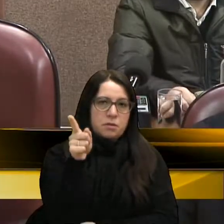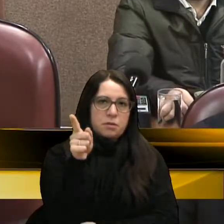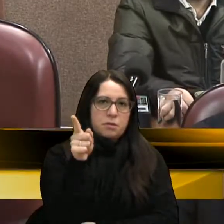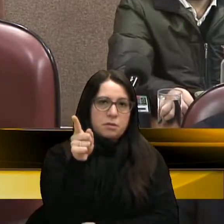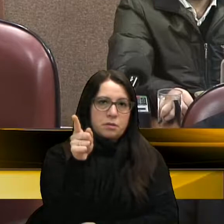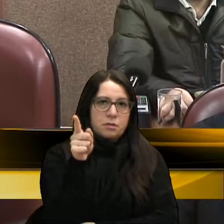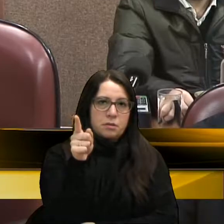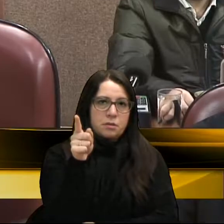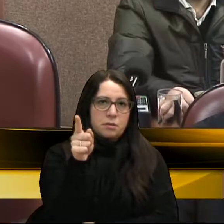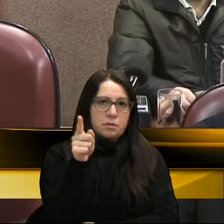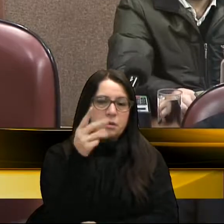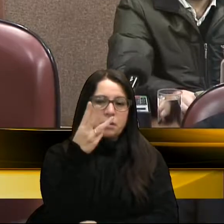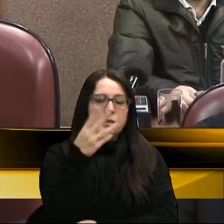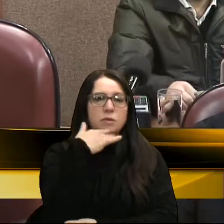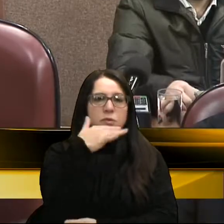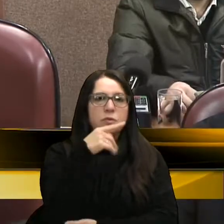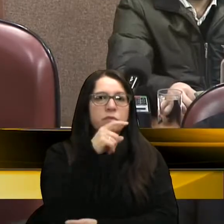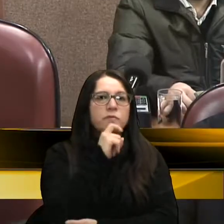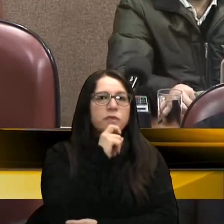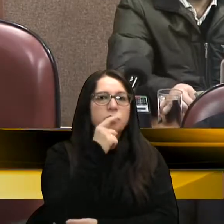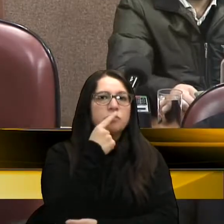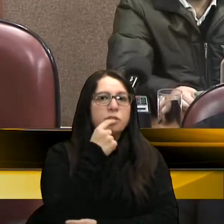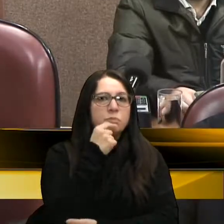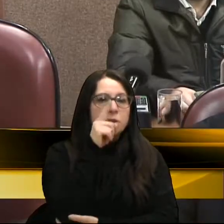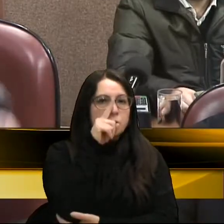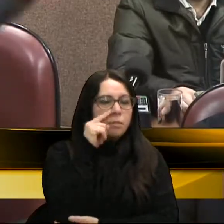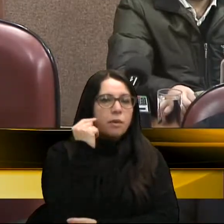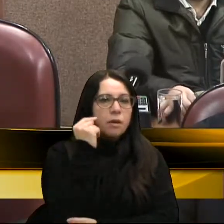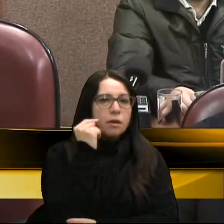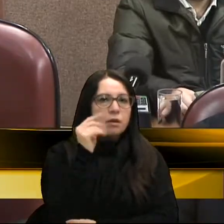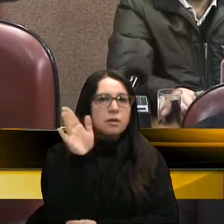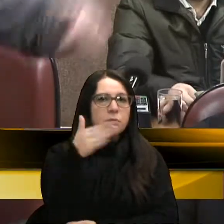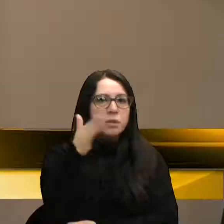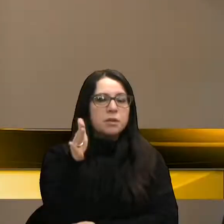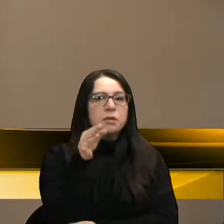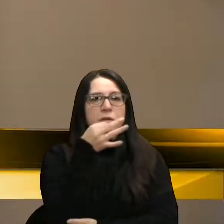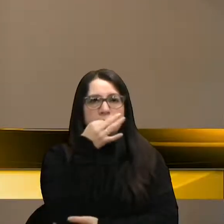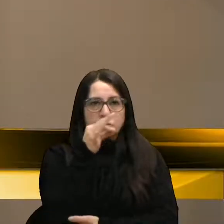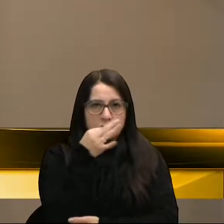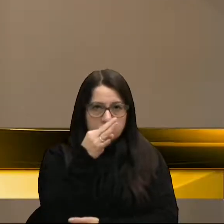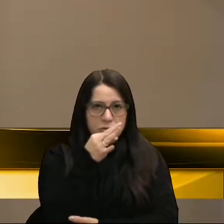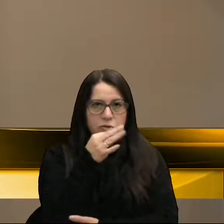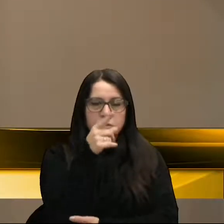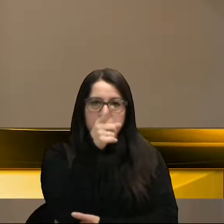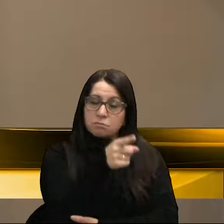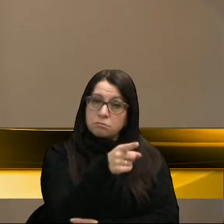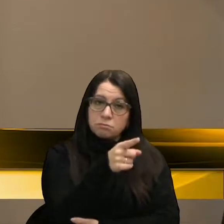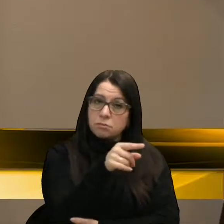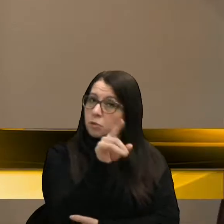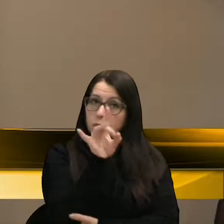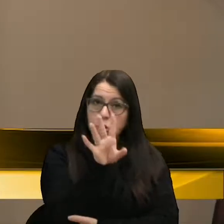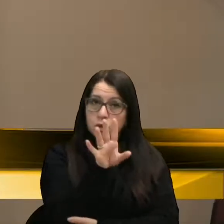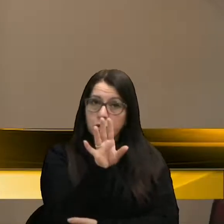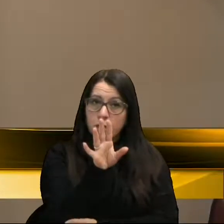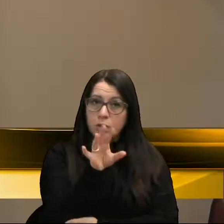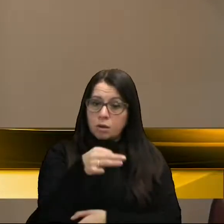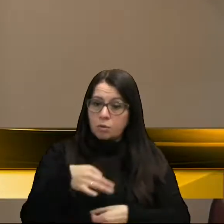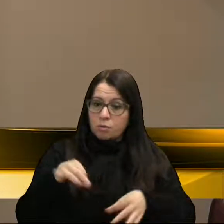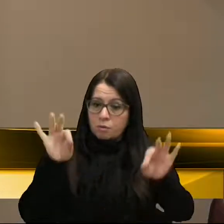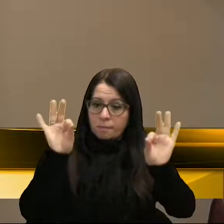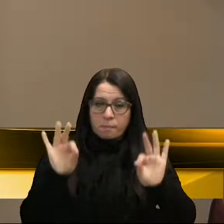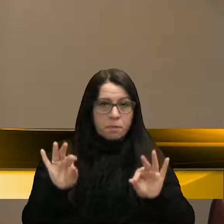Bandeira tricolor, verde, vermelho e amarela. A bandeira de Caxias. Aquilo ali não é só um pedaço de